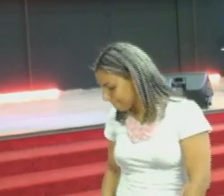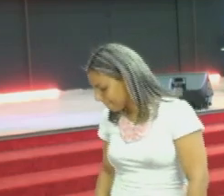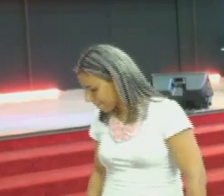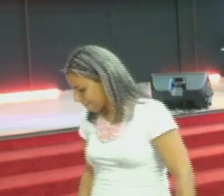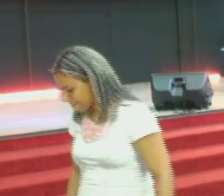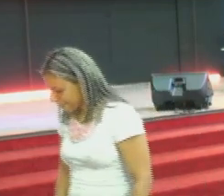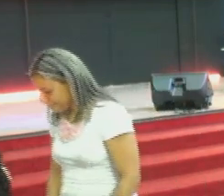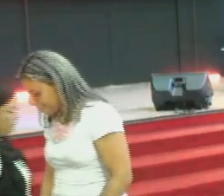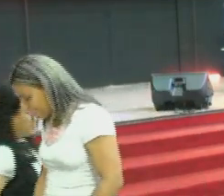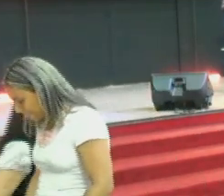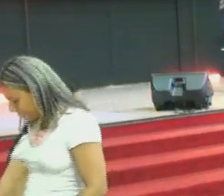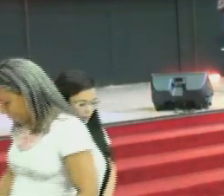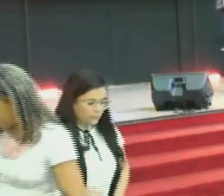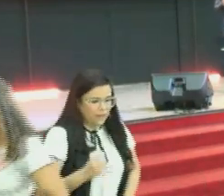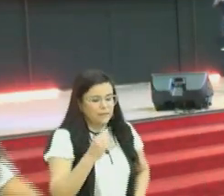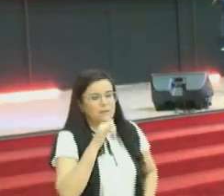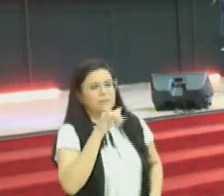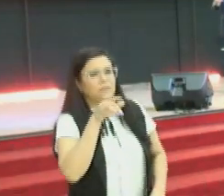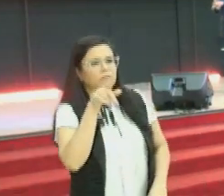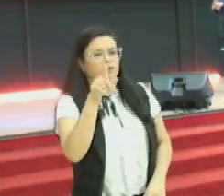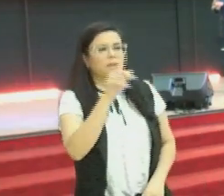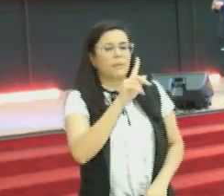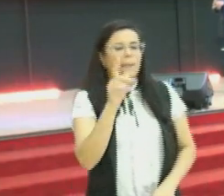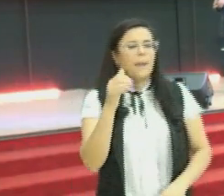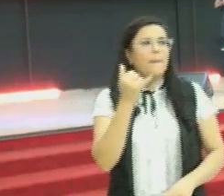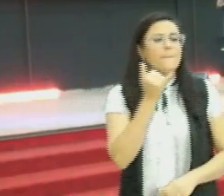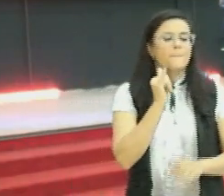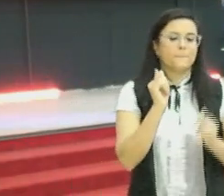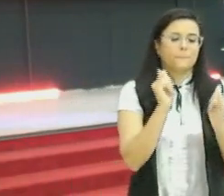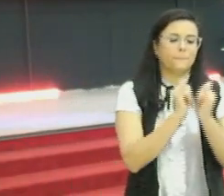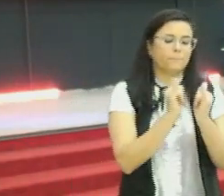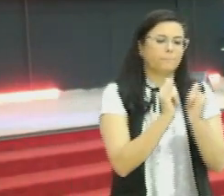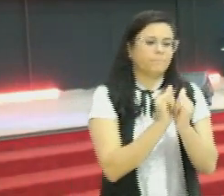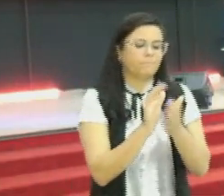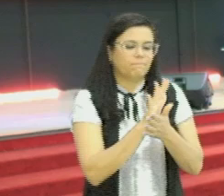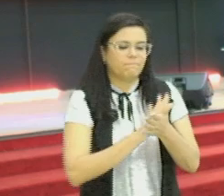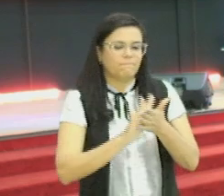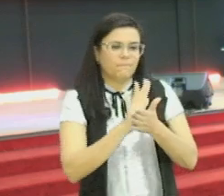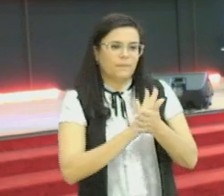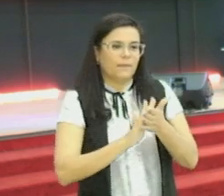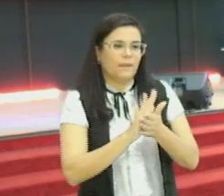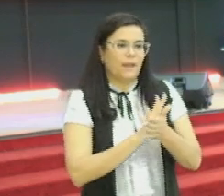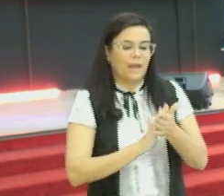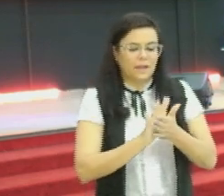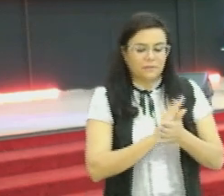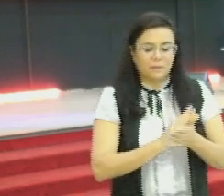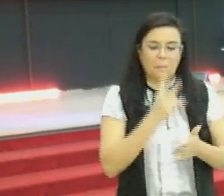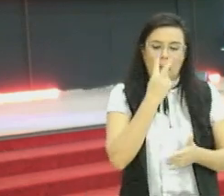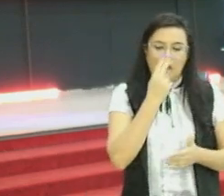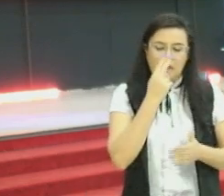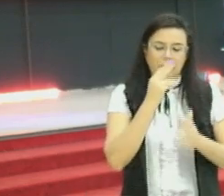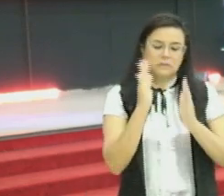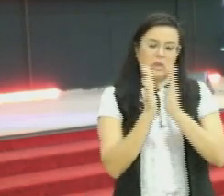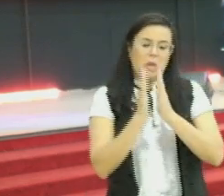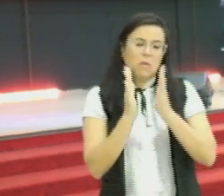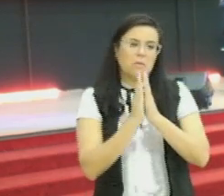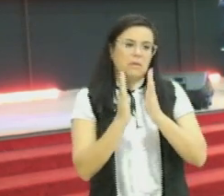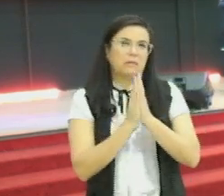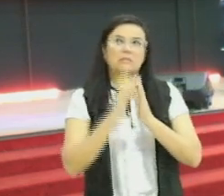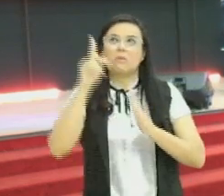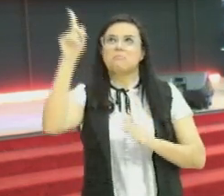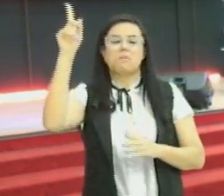adoece, se não perdoar, bloqueia a tua adoração e a tua oração. Se não perdoar, você não